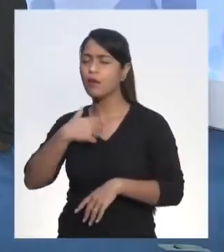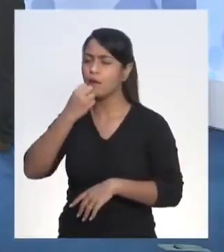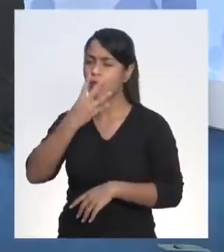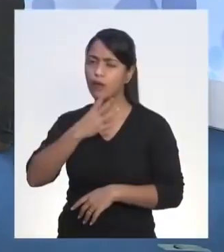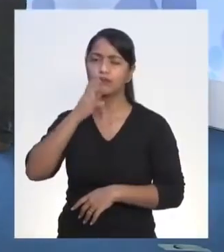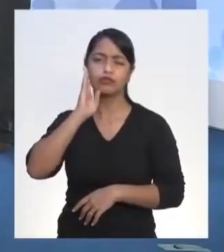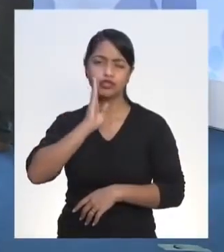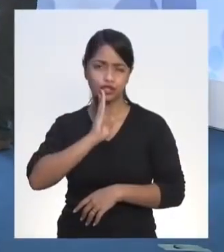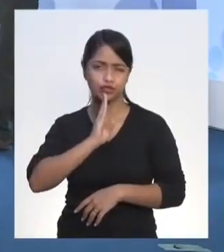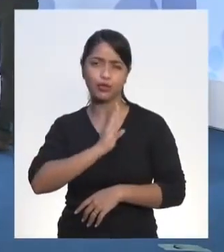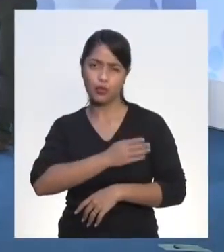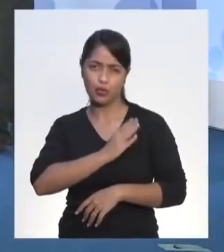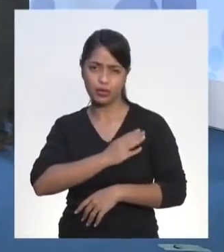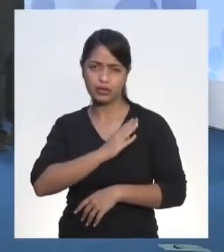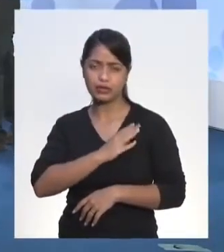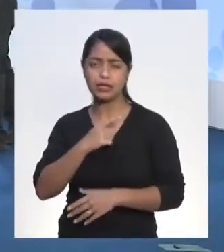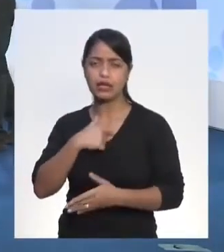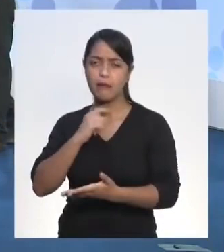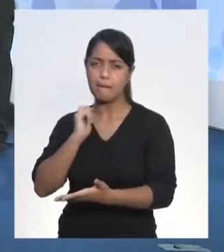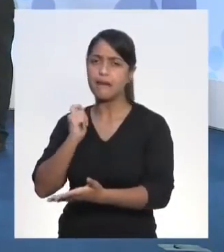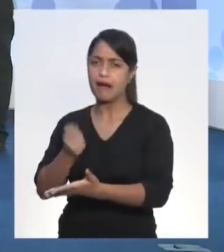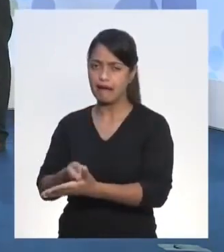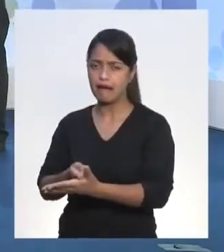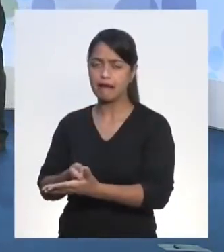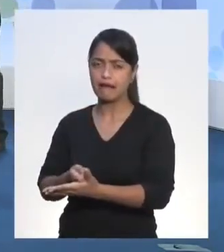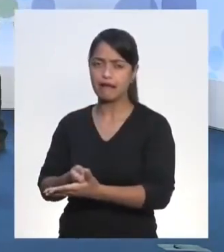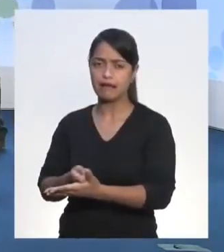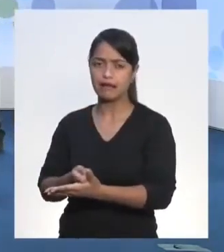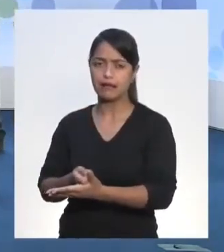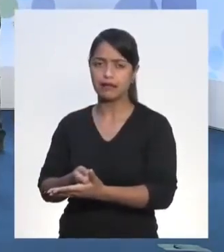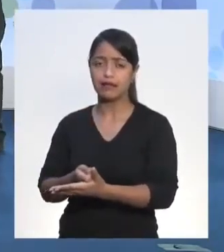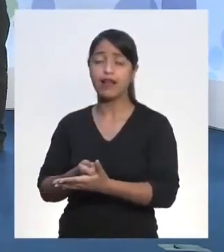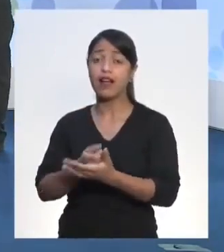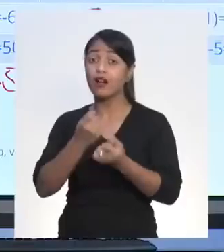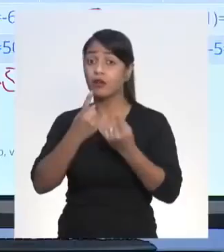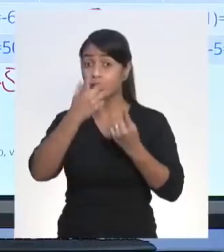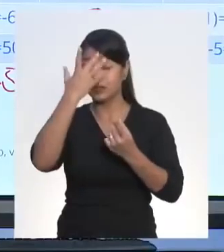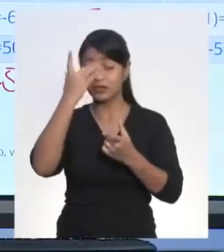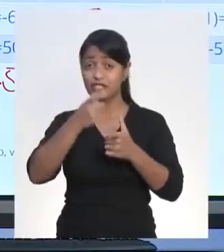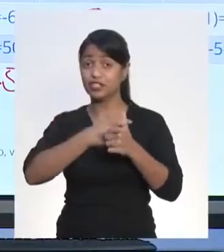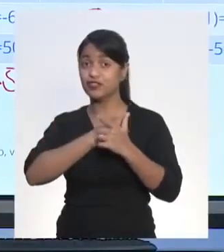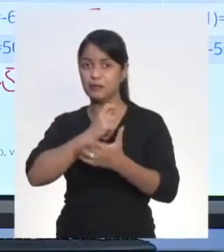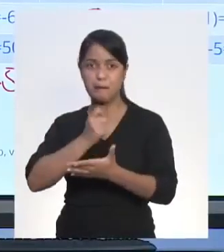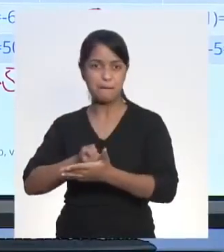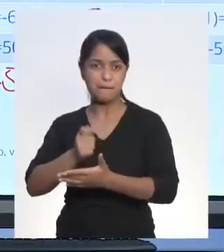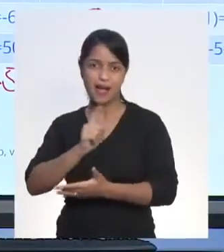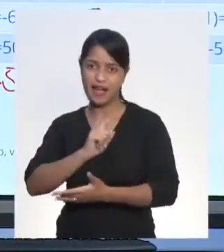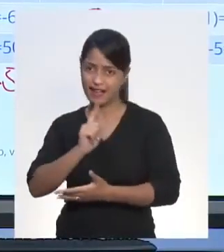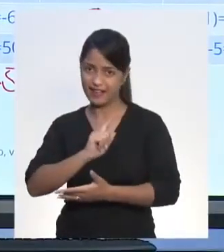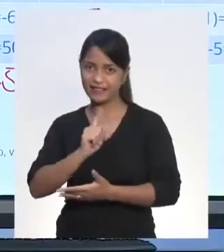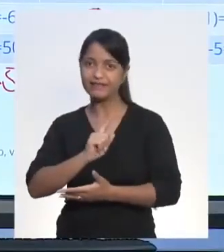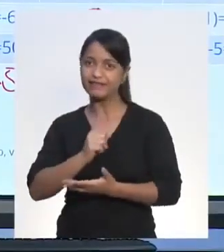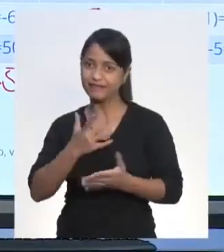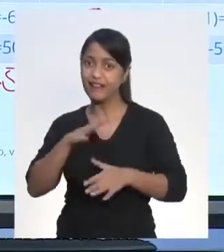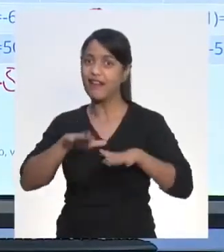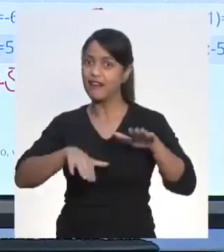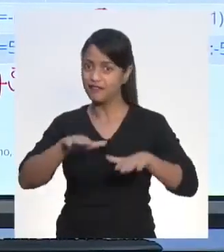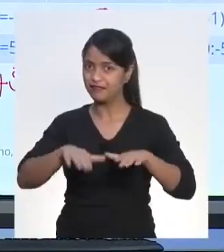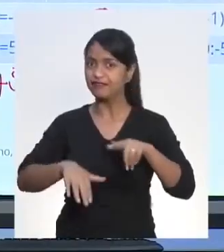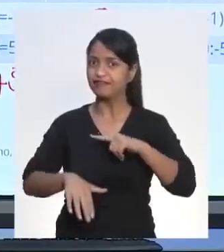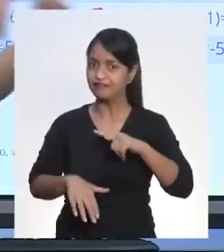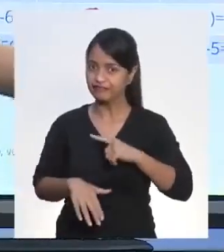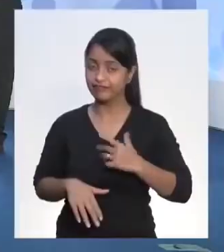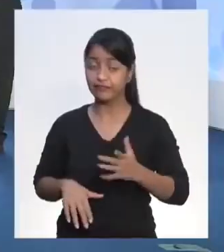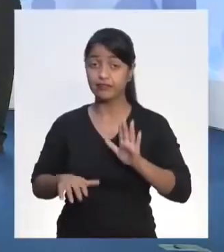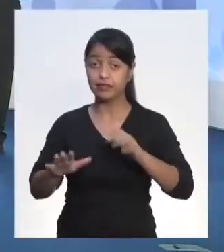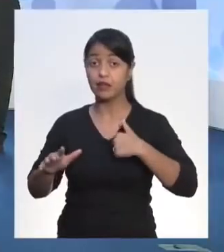bom coração, Tá. eu vou pagar minha dívida. Beleza. Porque tem gente que não paga a dívida, né? Às vezes certo. acontece Ah. de não pagar a dívida. Eu vou lá